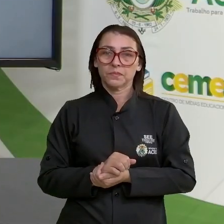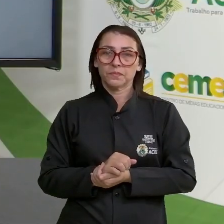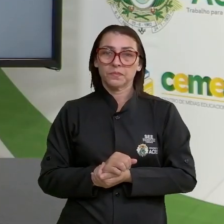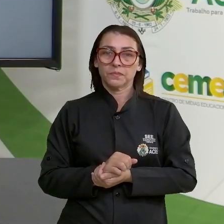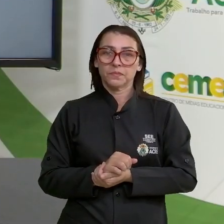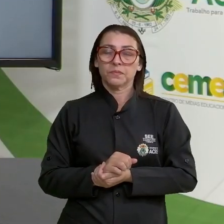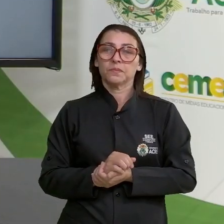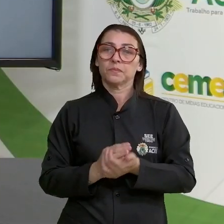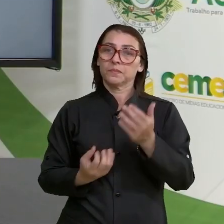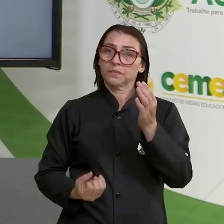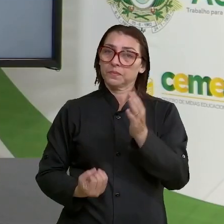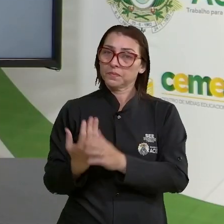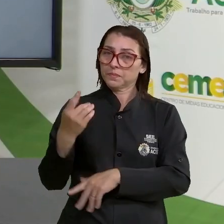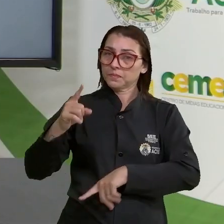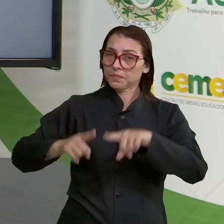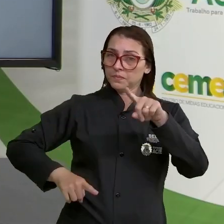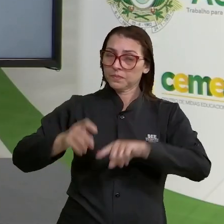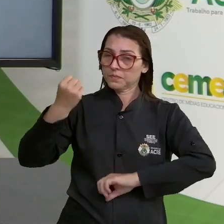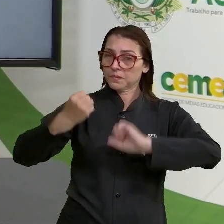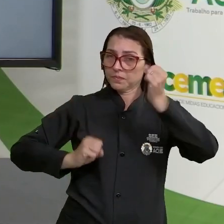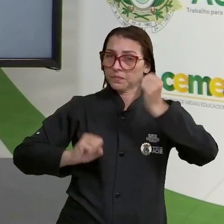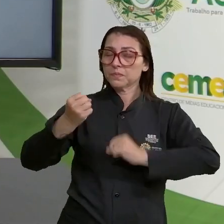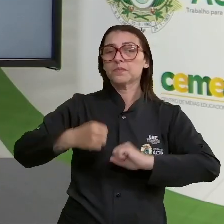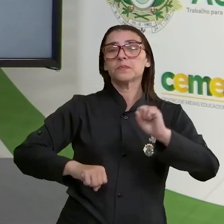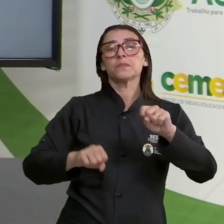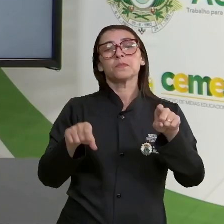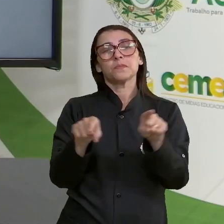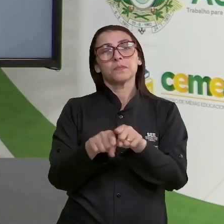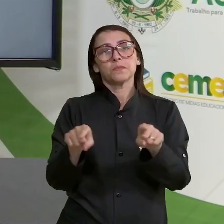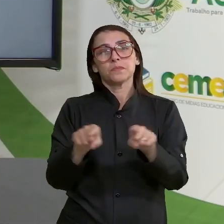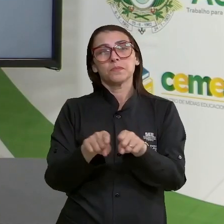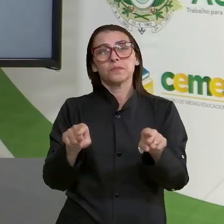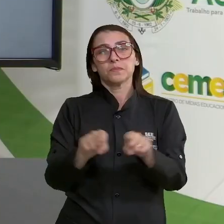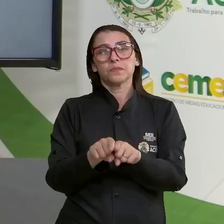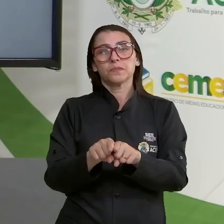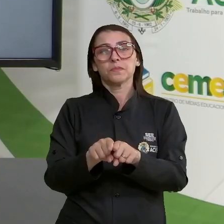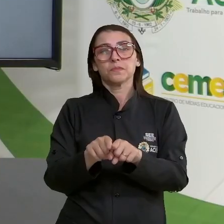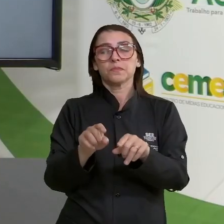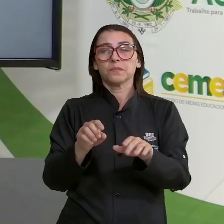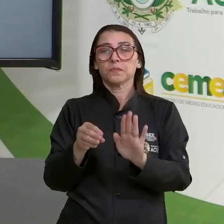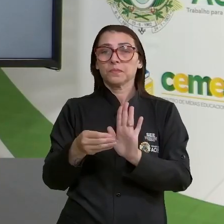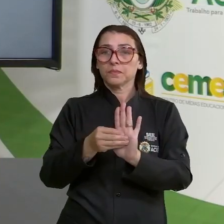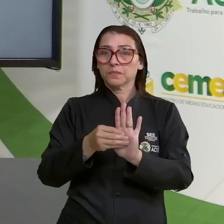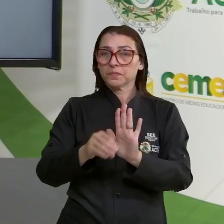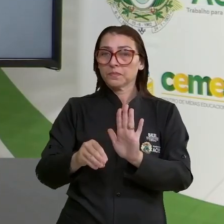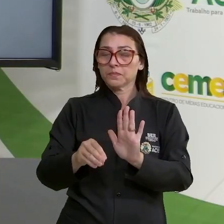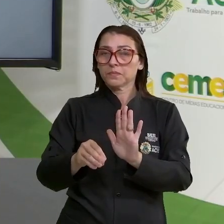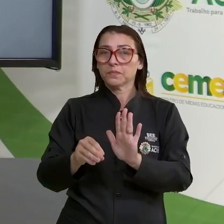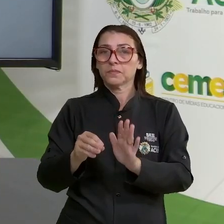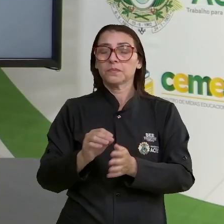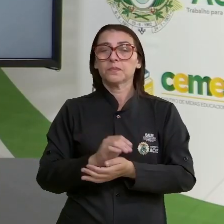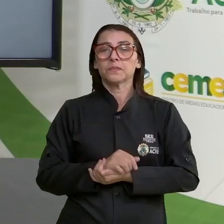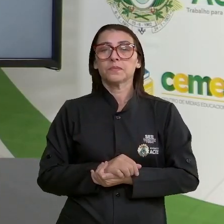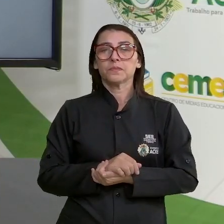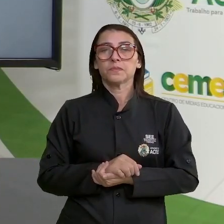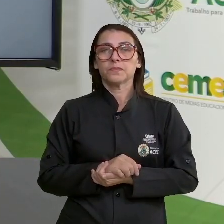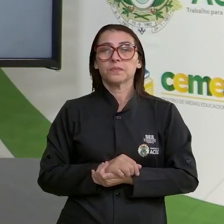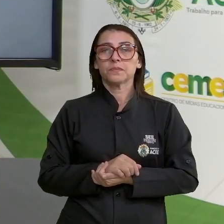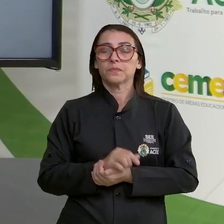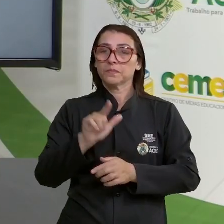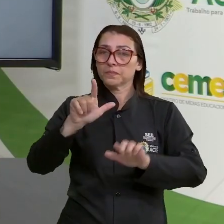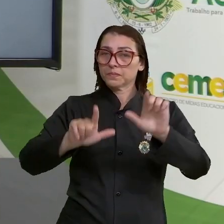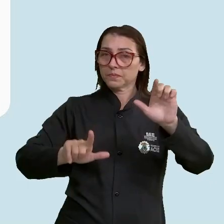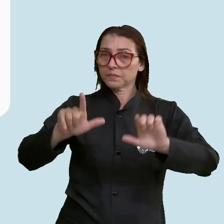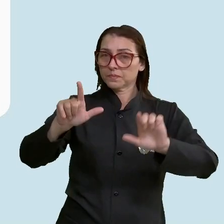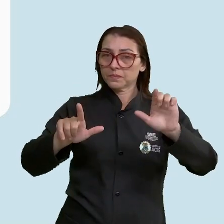em produtos industriais mesmo e que estão disponíveis nas mídias e às vezes a gente não se dá conta. Na